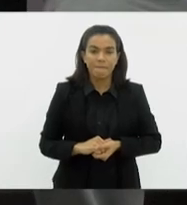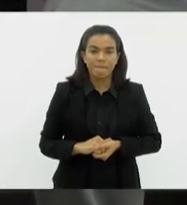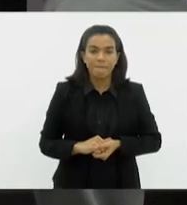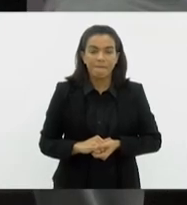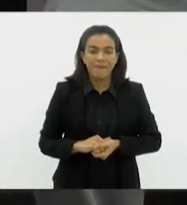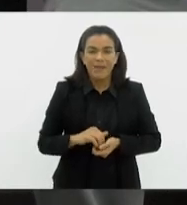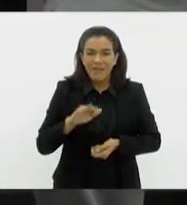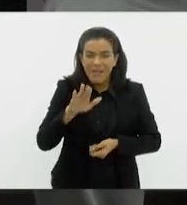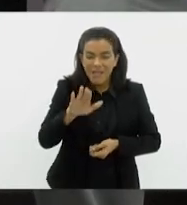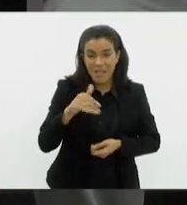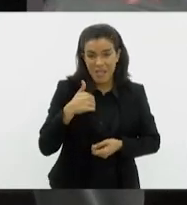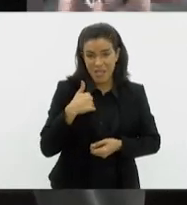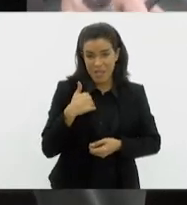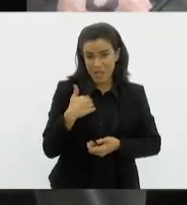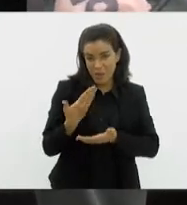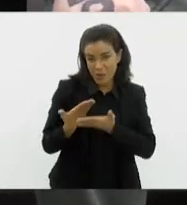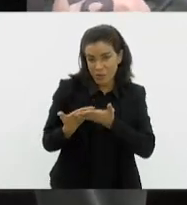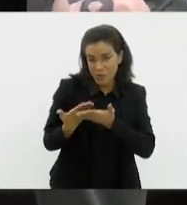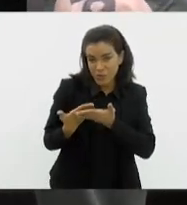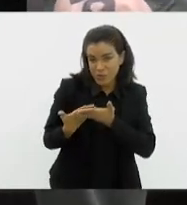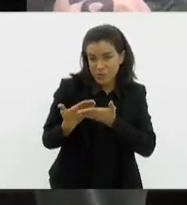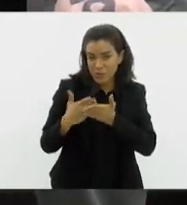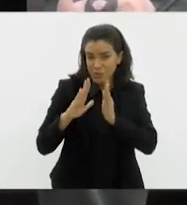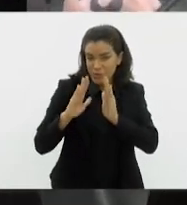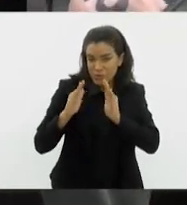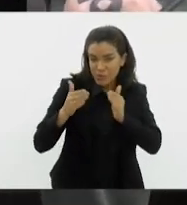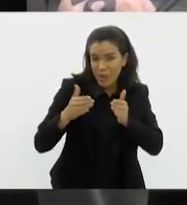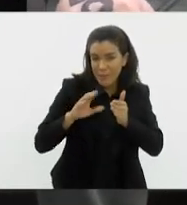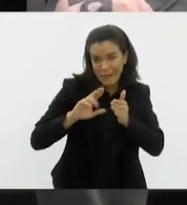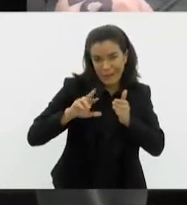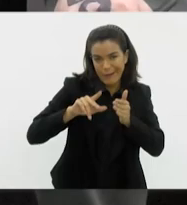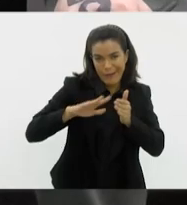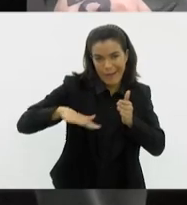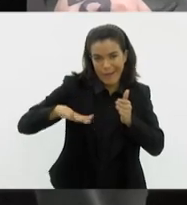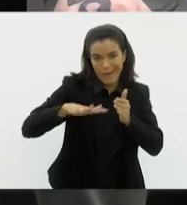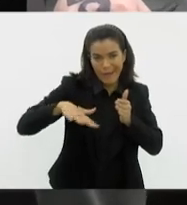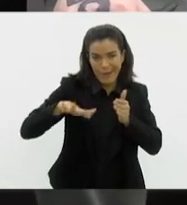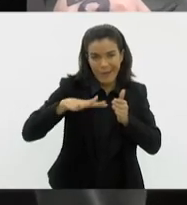senhor é um especialista e eu não sou nessa área.